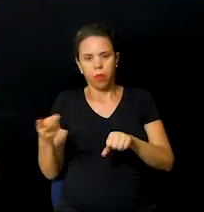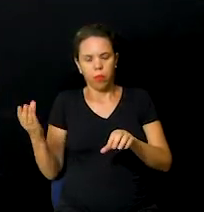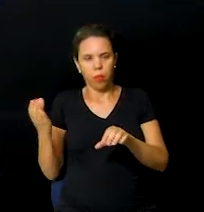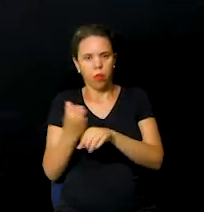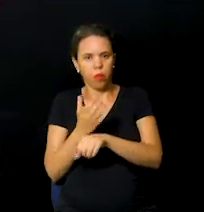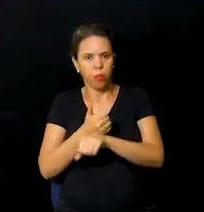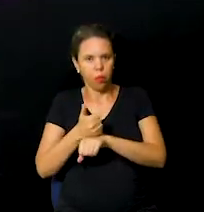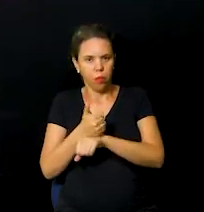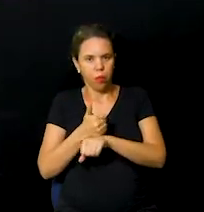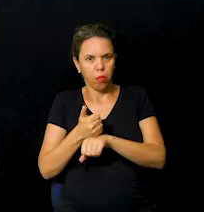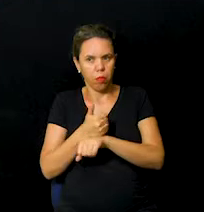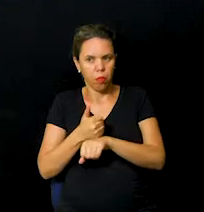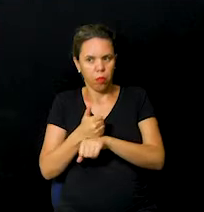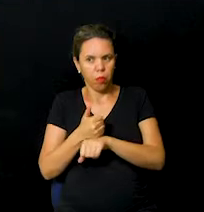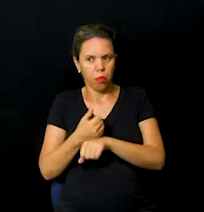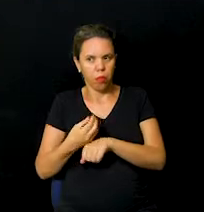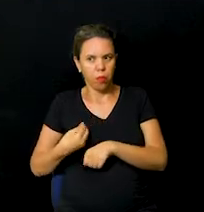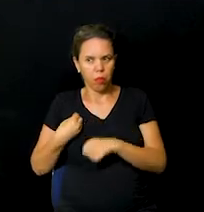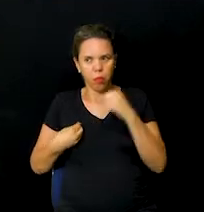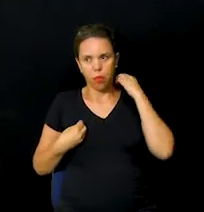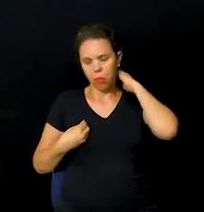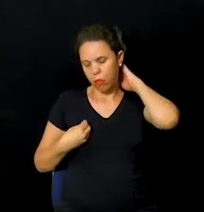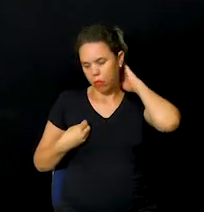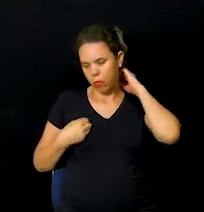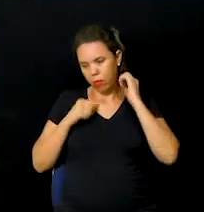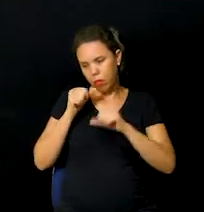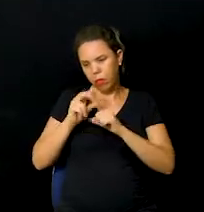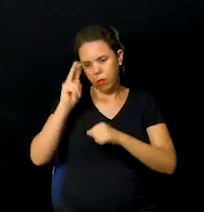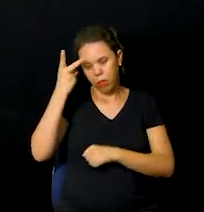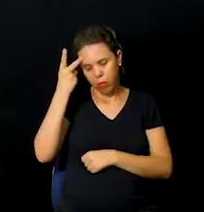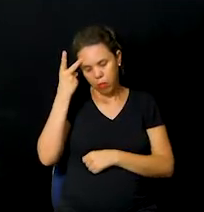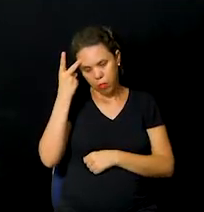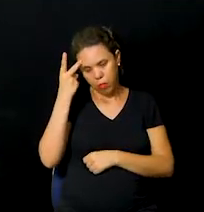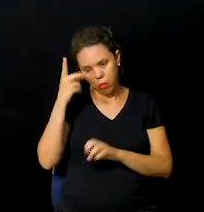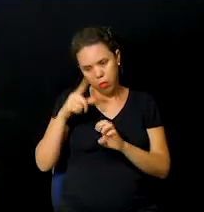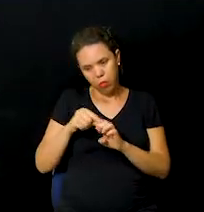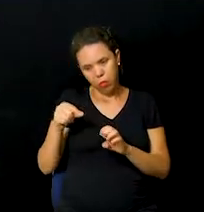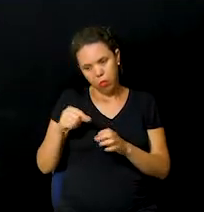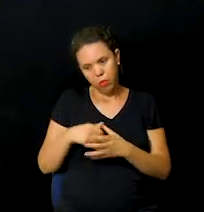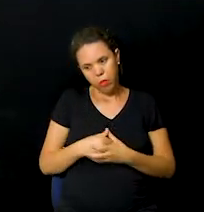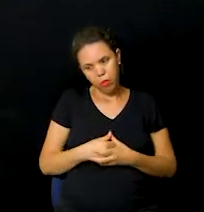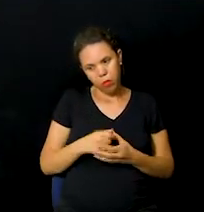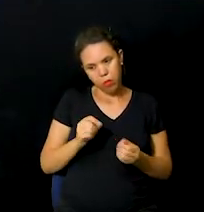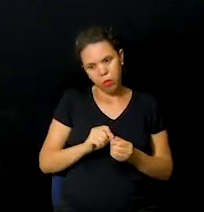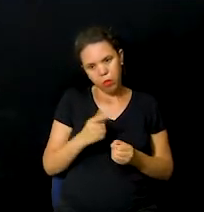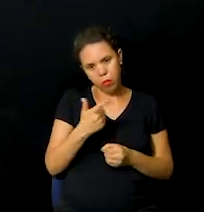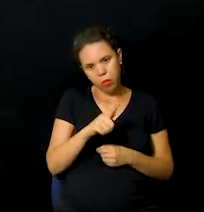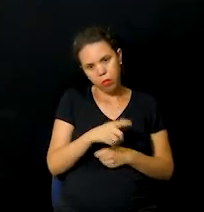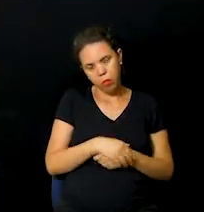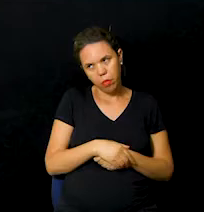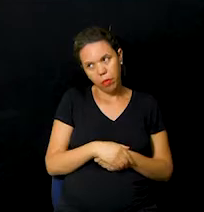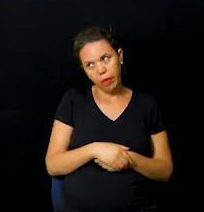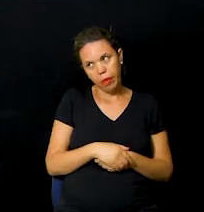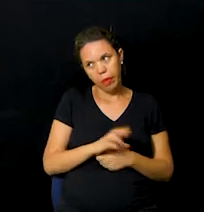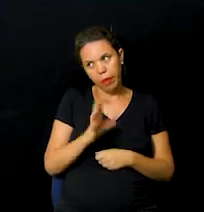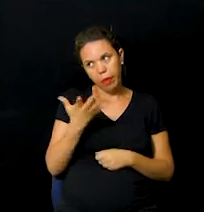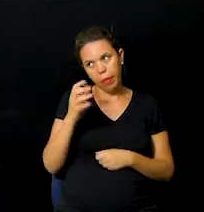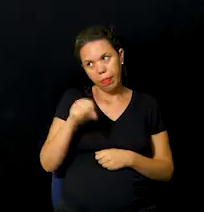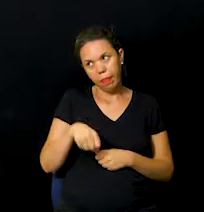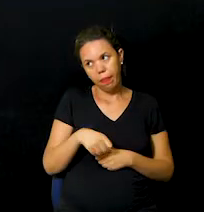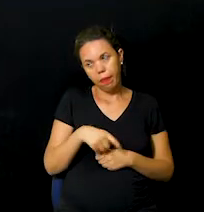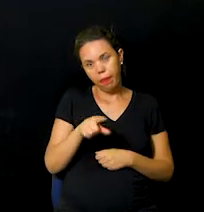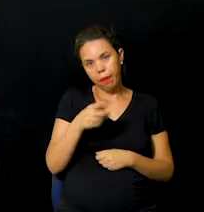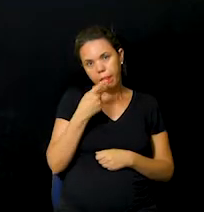mudam totalmente o seu propósito de vida, desconstruindo um empreender, fazendo outro.